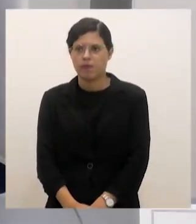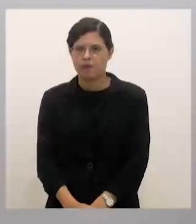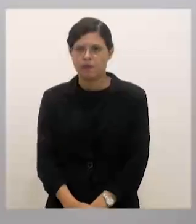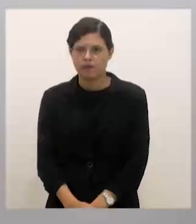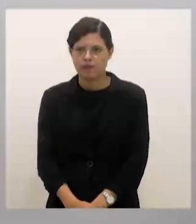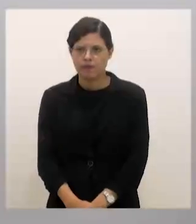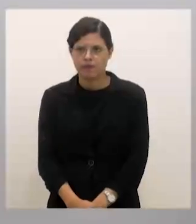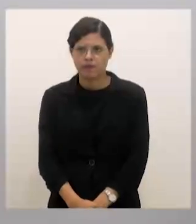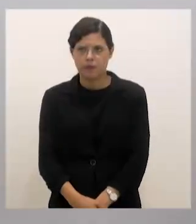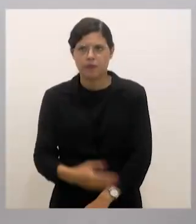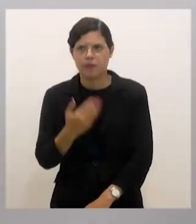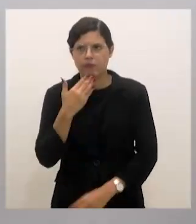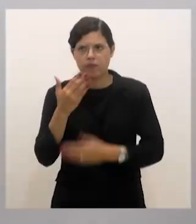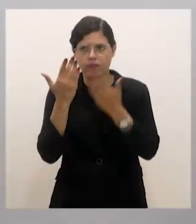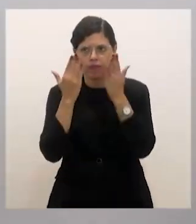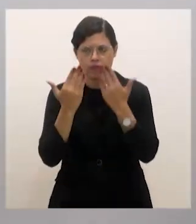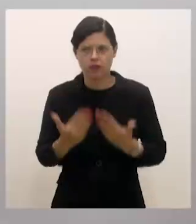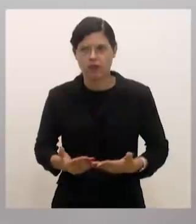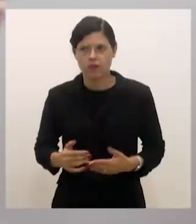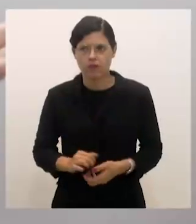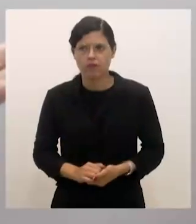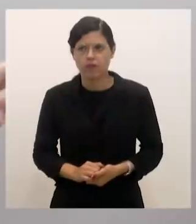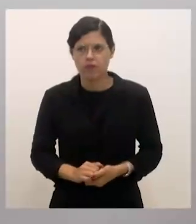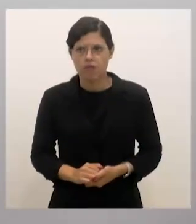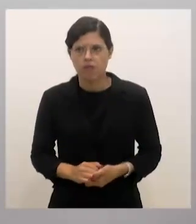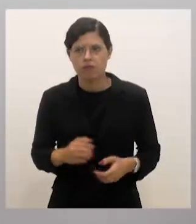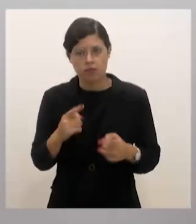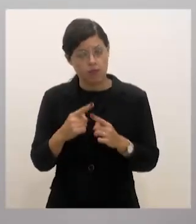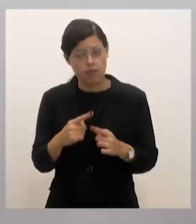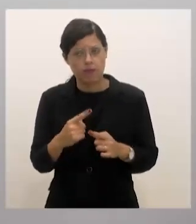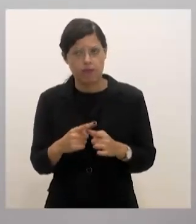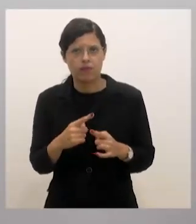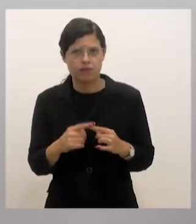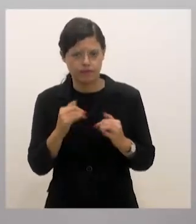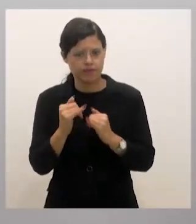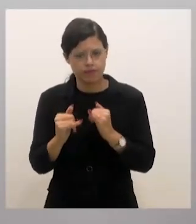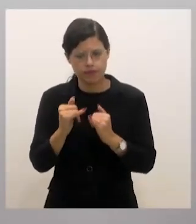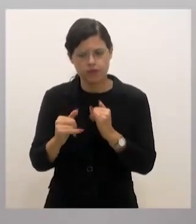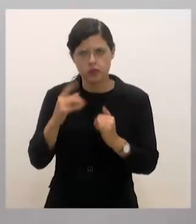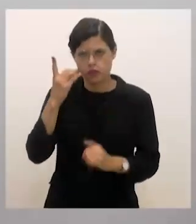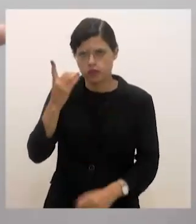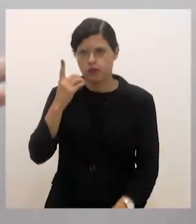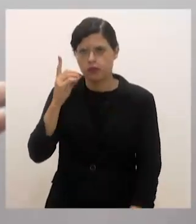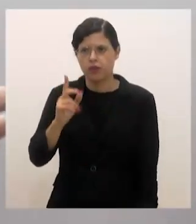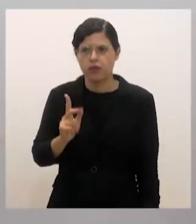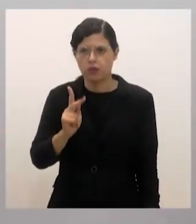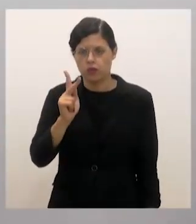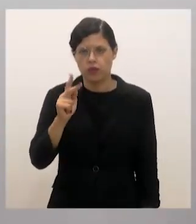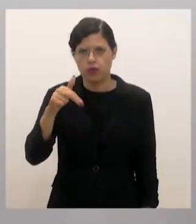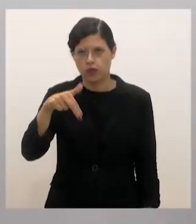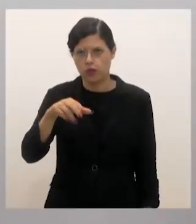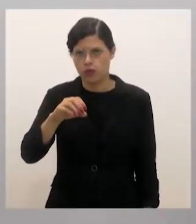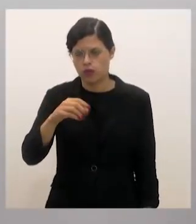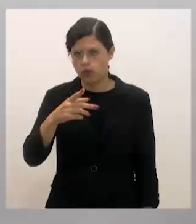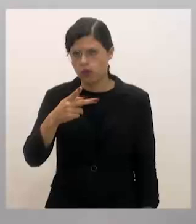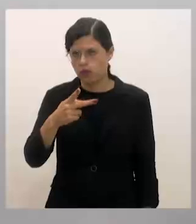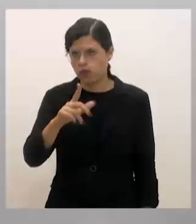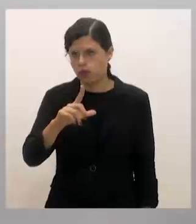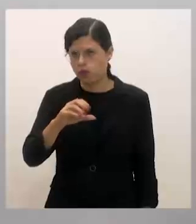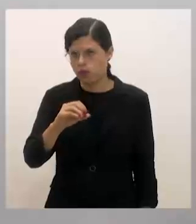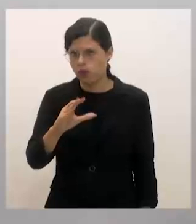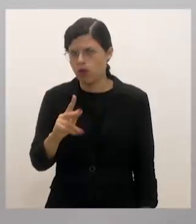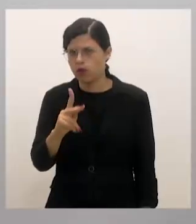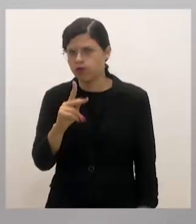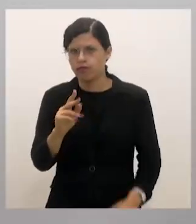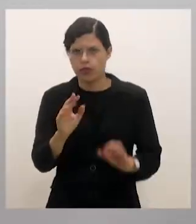Eu pedi vista, presidente, porque, em parte, o deputado Knoploch tem razão. Porque